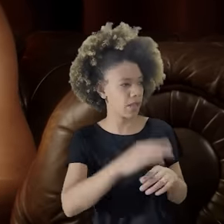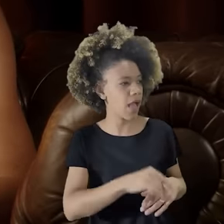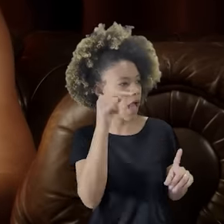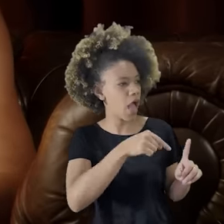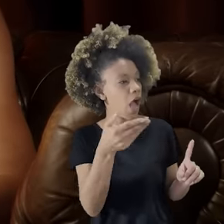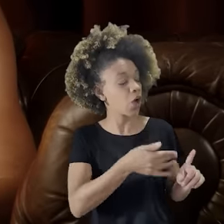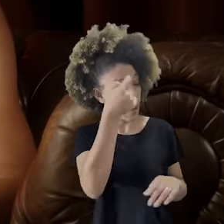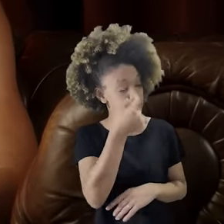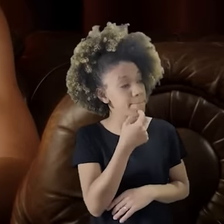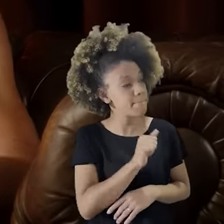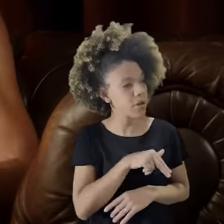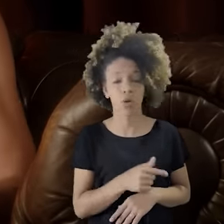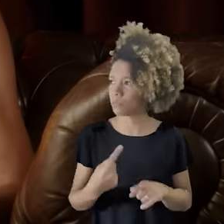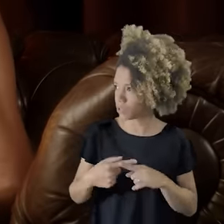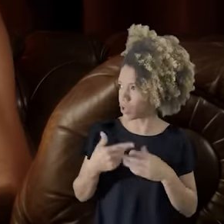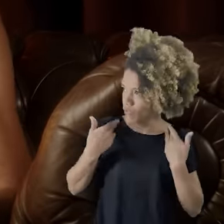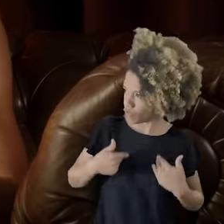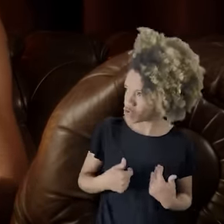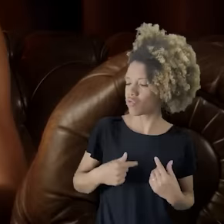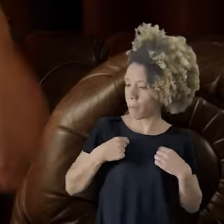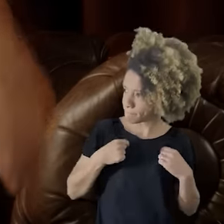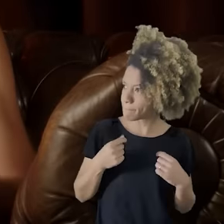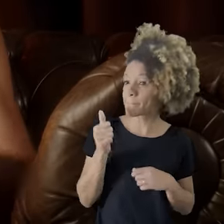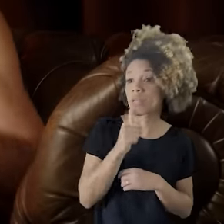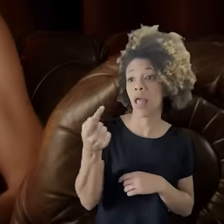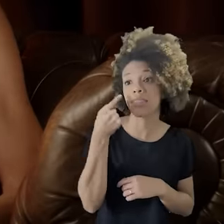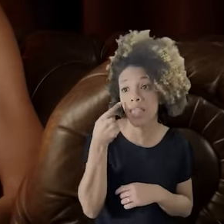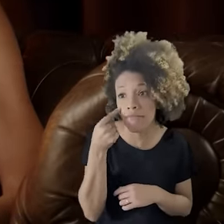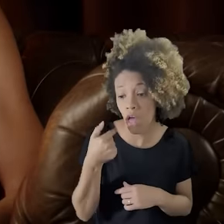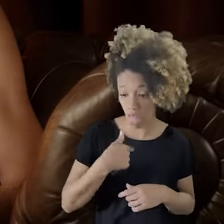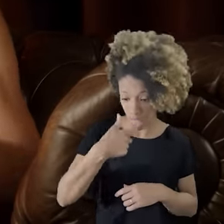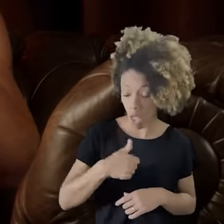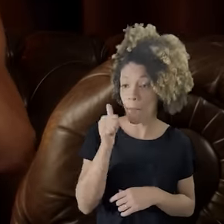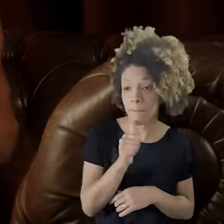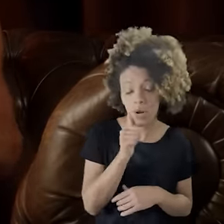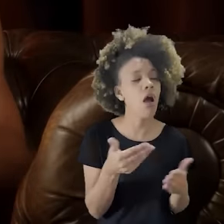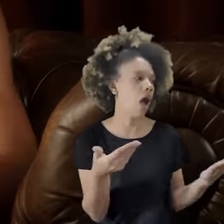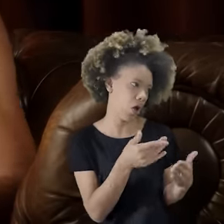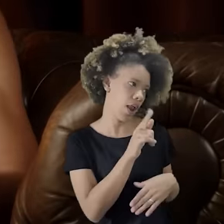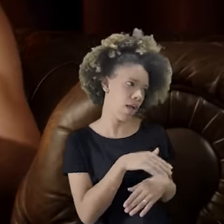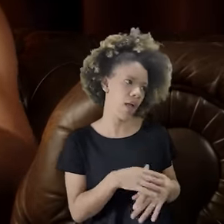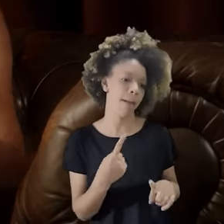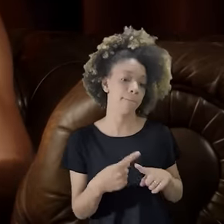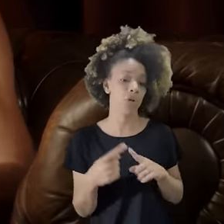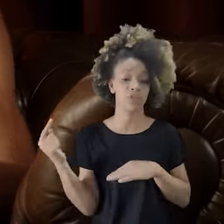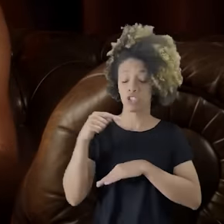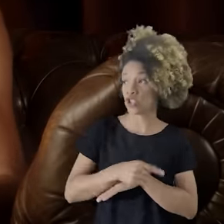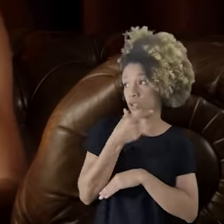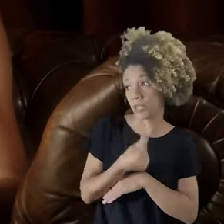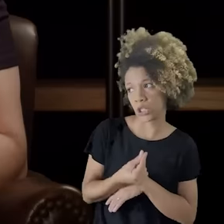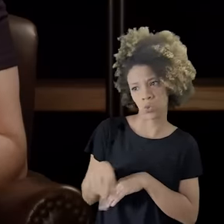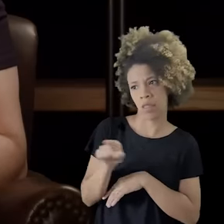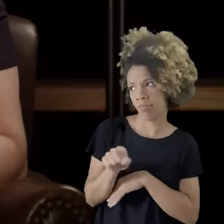aqui agora A Ana tá com perfil porque eu fui lá de menina até aí peguei e falei para tá vendo eu sou mulher aí ela falou assim Bom agora é porque deixou de vim